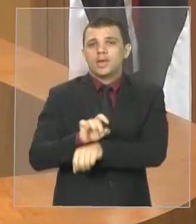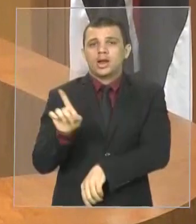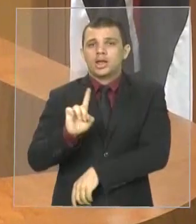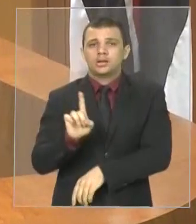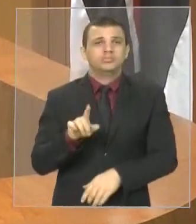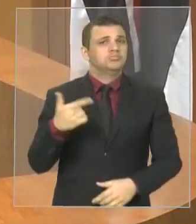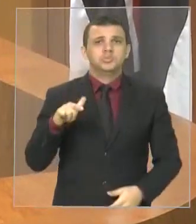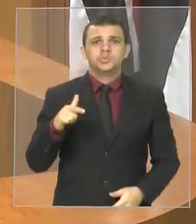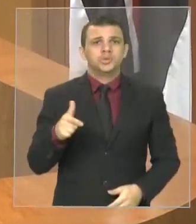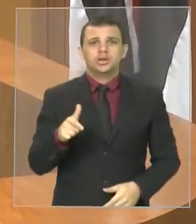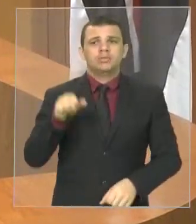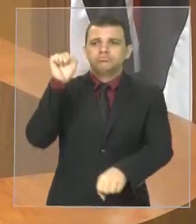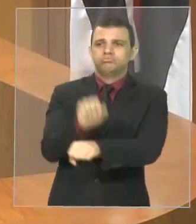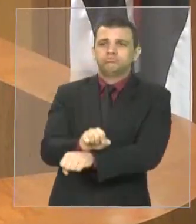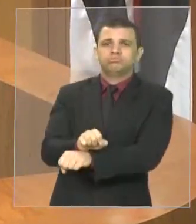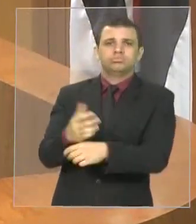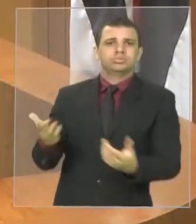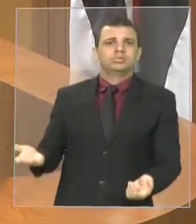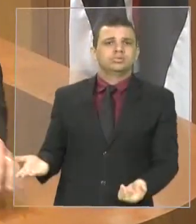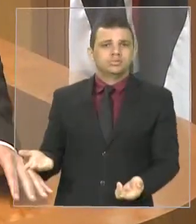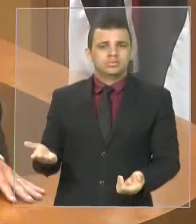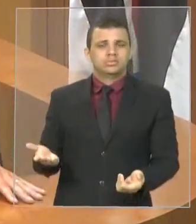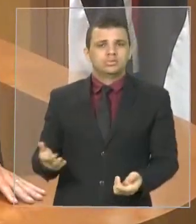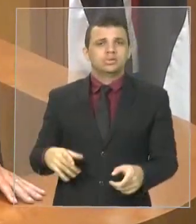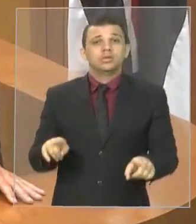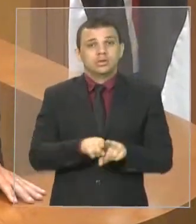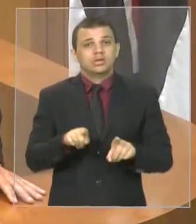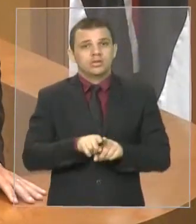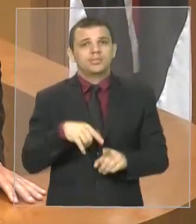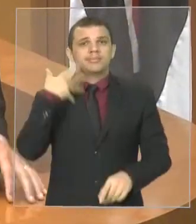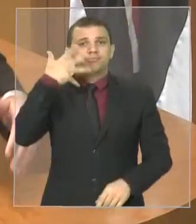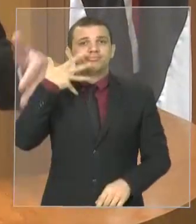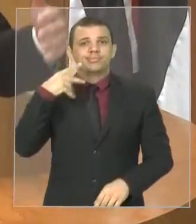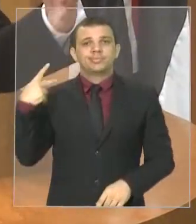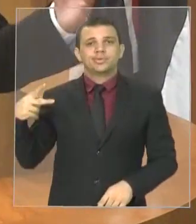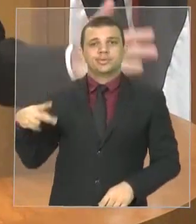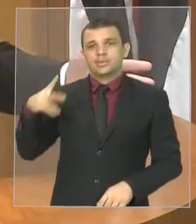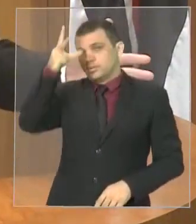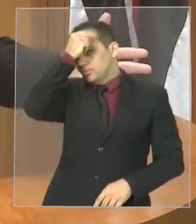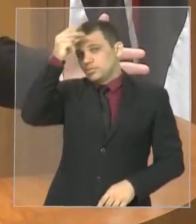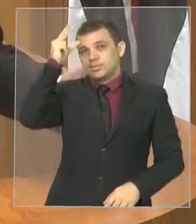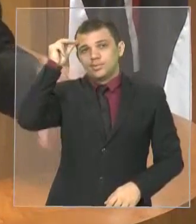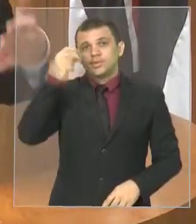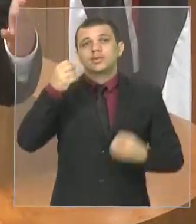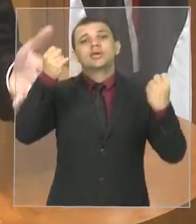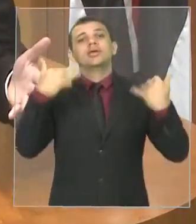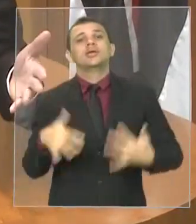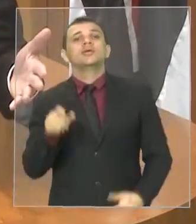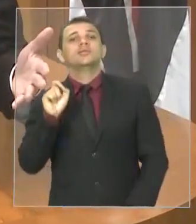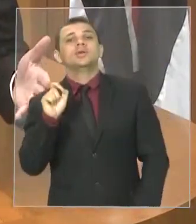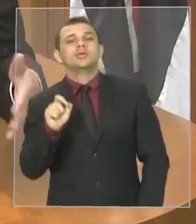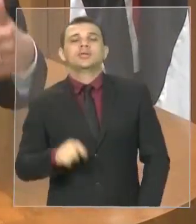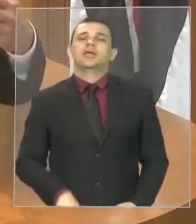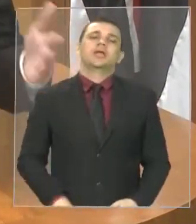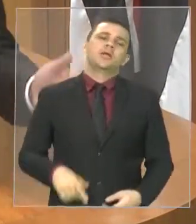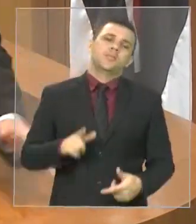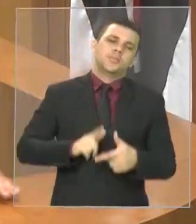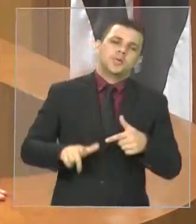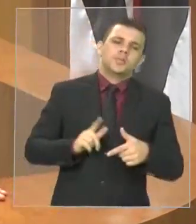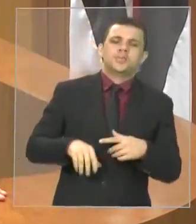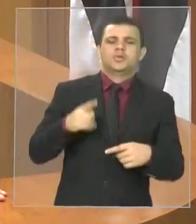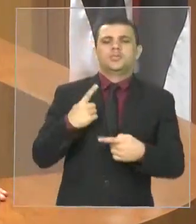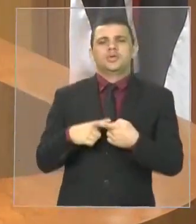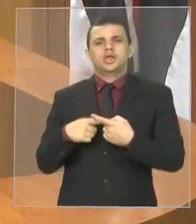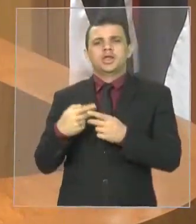outro discurso falacioso da Prefeitura de São Luís, que há um problema de caixa, há um problema